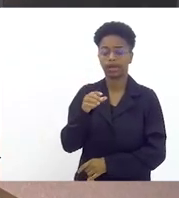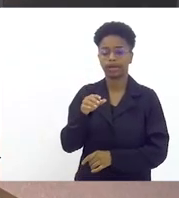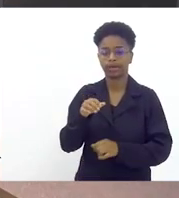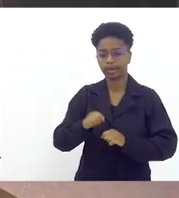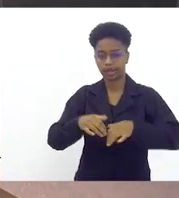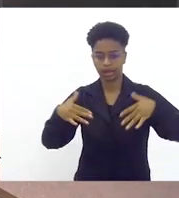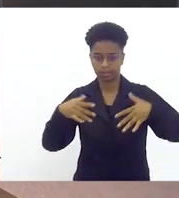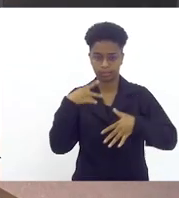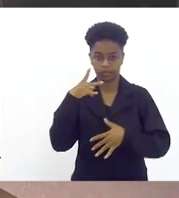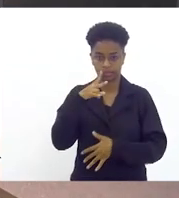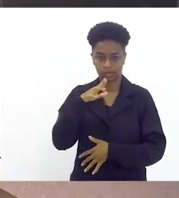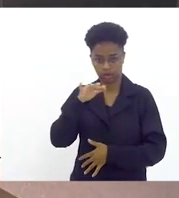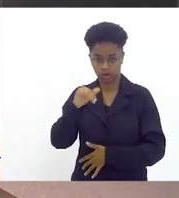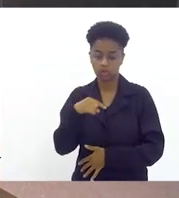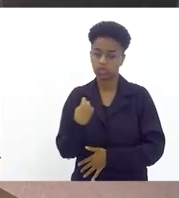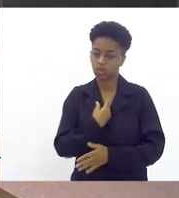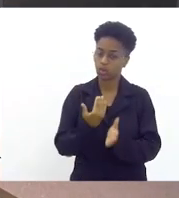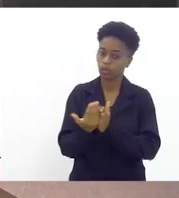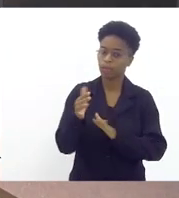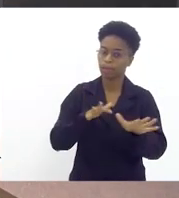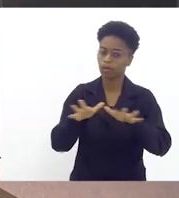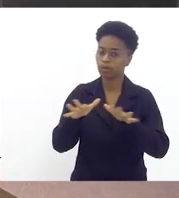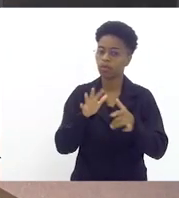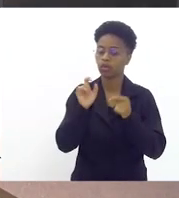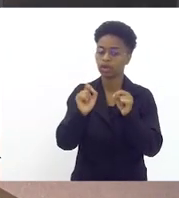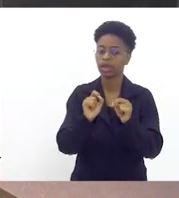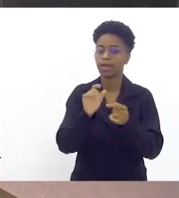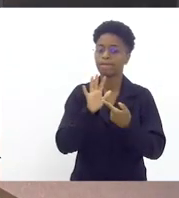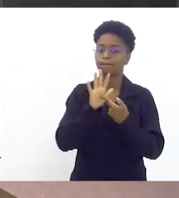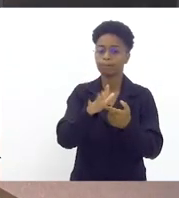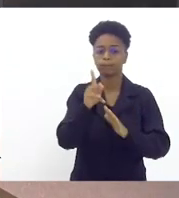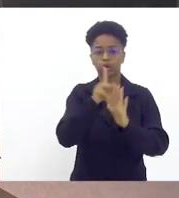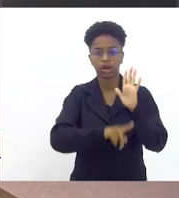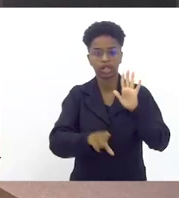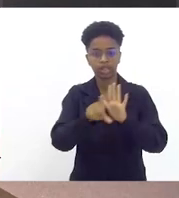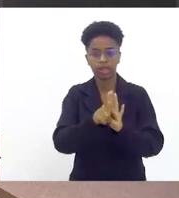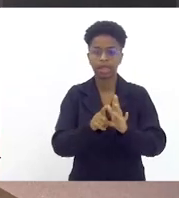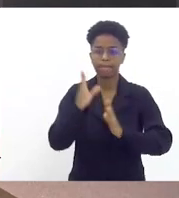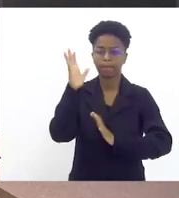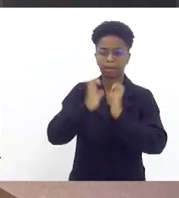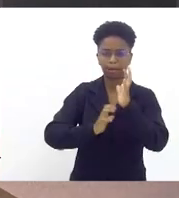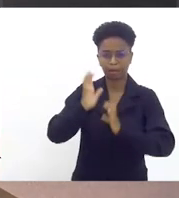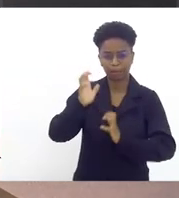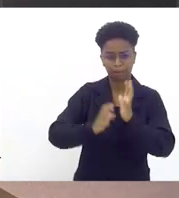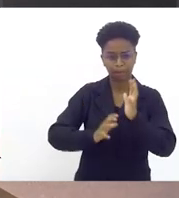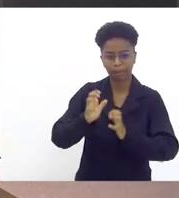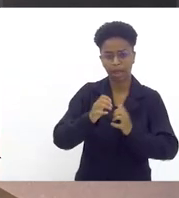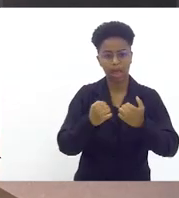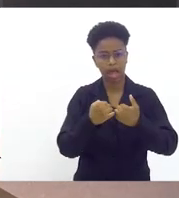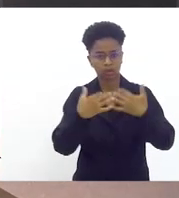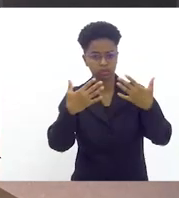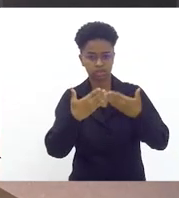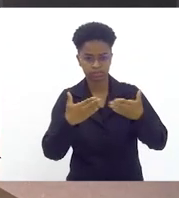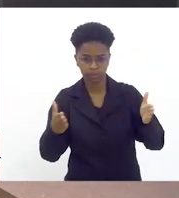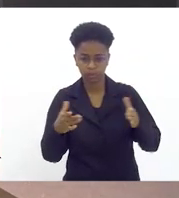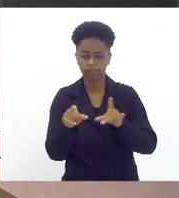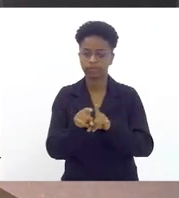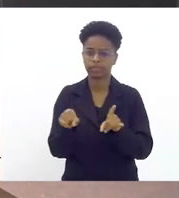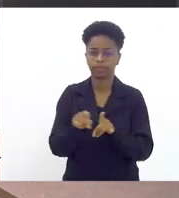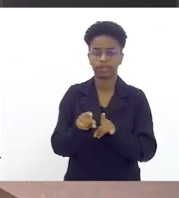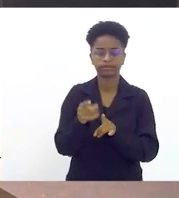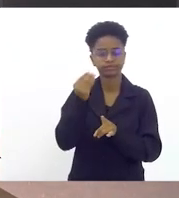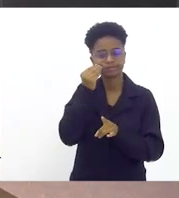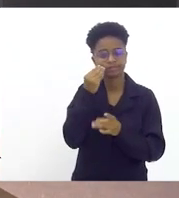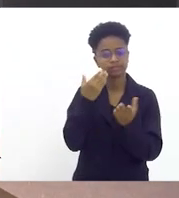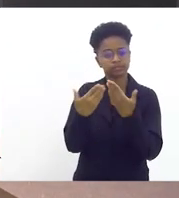a gente começou esse movimento de apresentar projetos de lei, brigar em audiências públicas, fazer